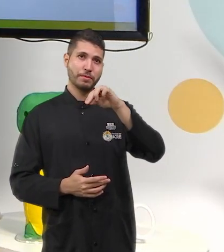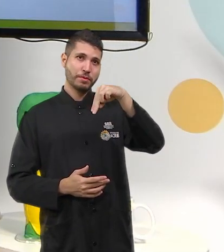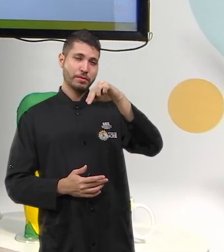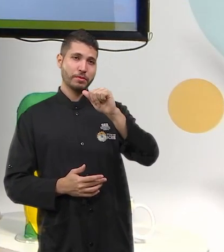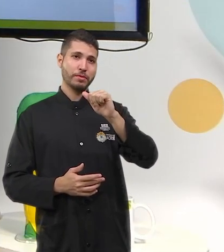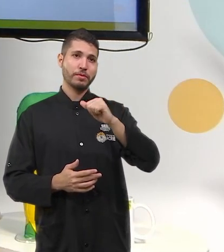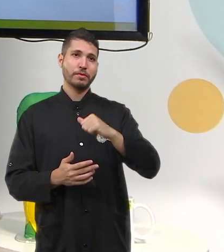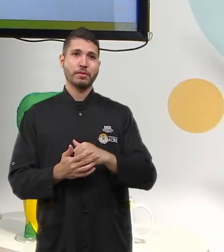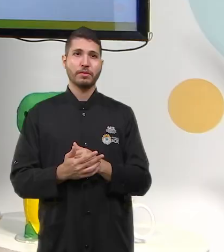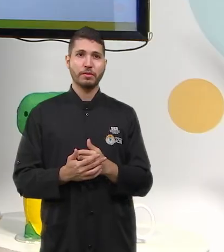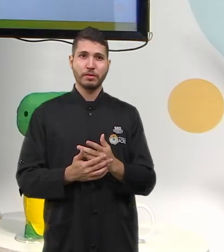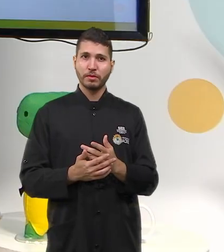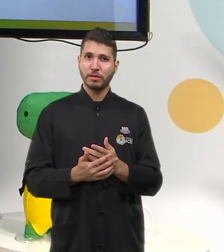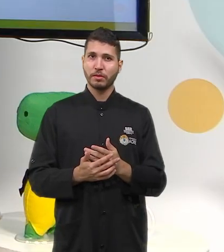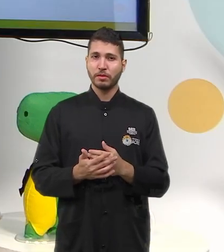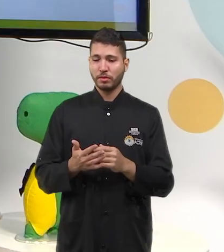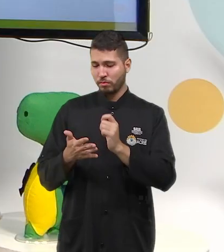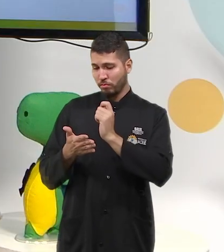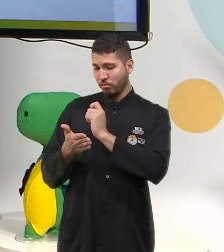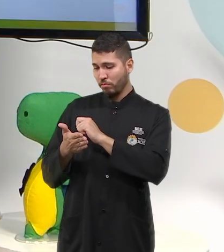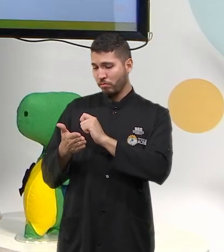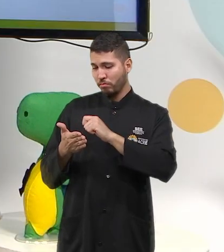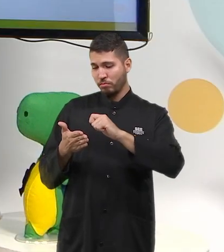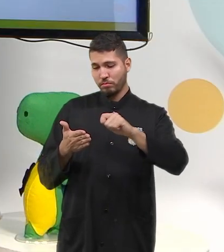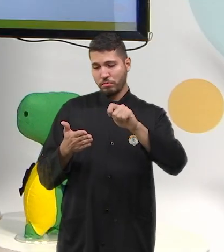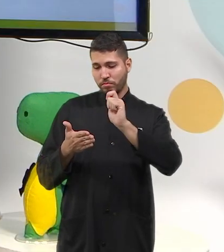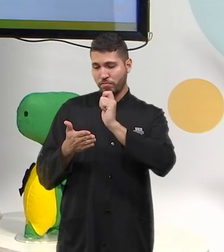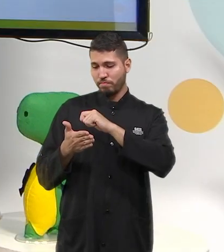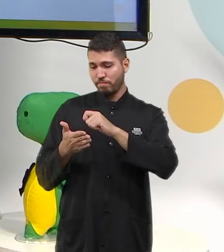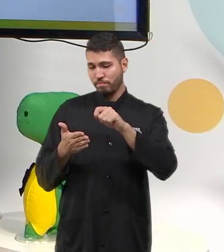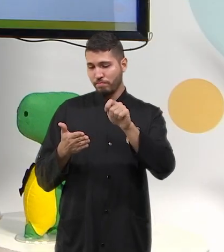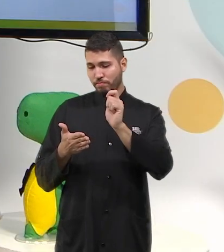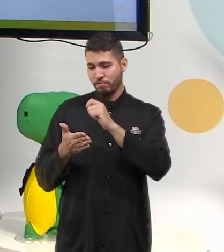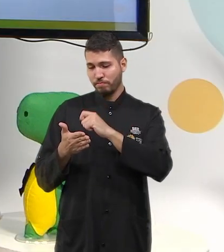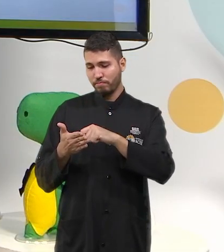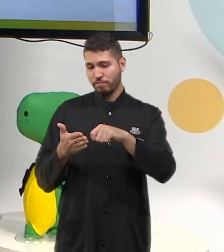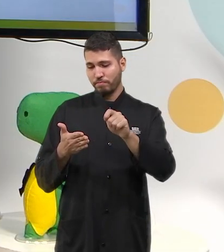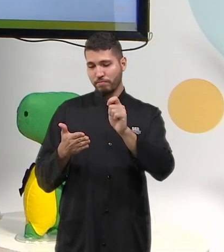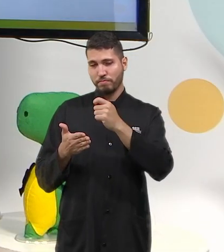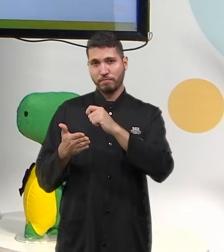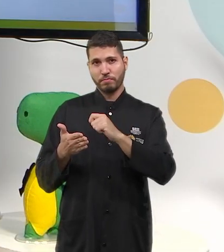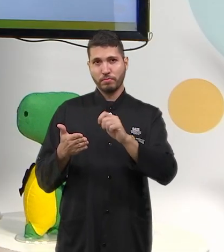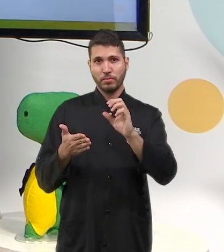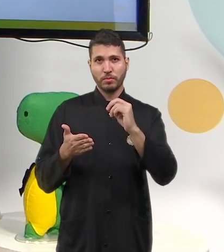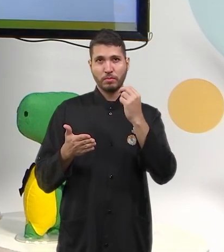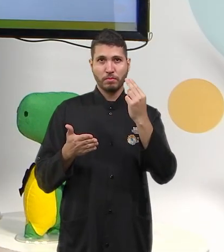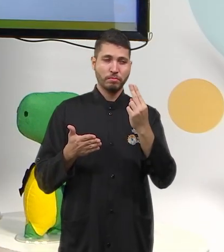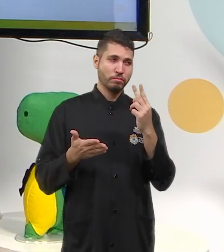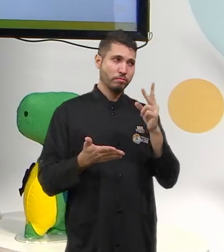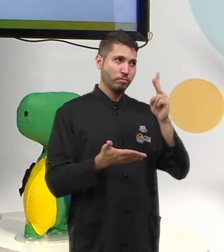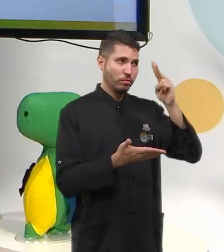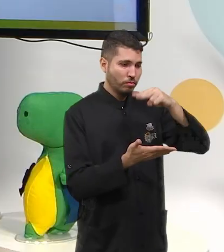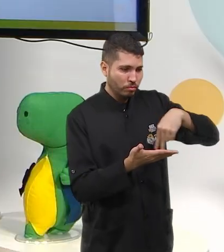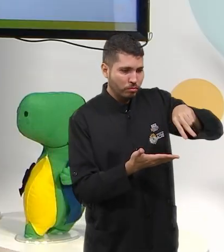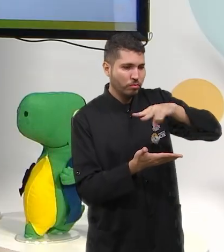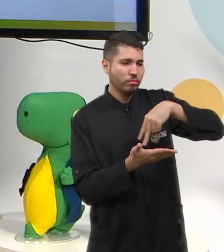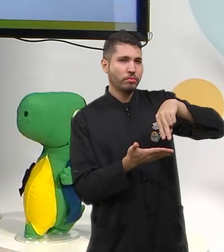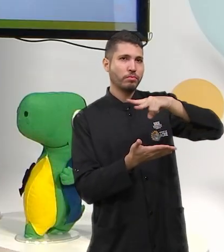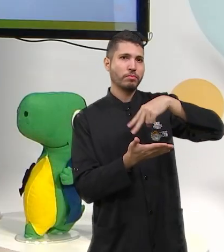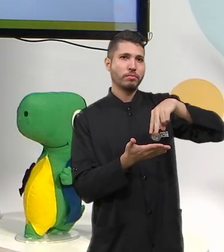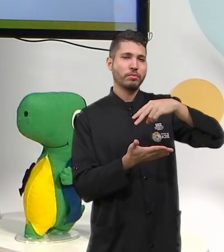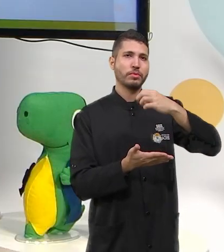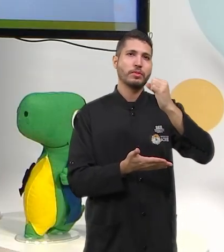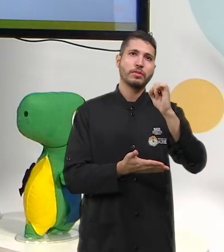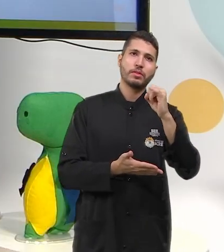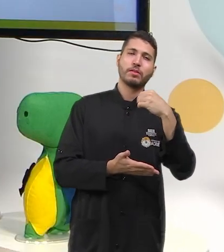exemplo, escrever, isso requer coordenação, mas também pode ser um pouco mais ampla, dançar, coordenação. Se eu pedir para você